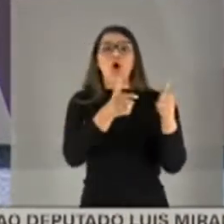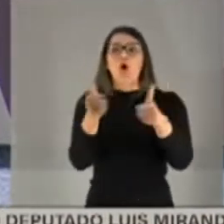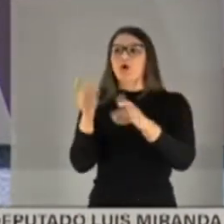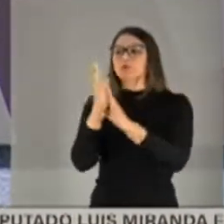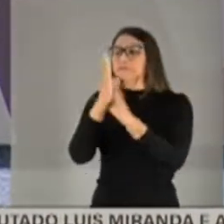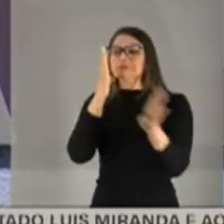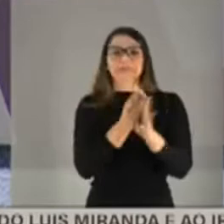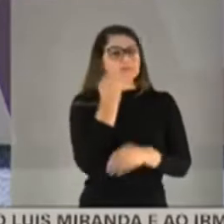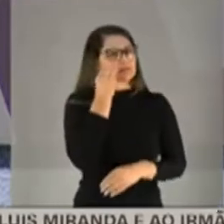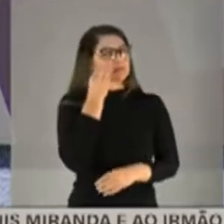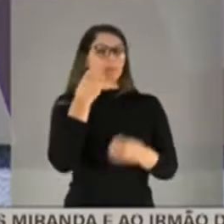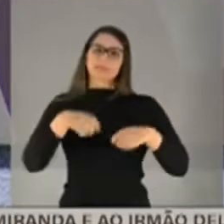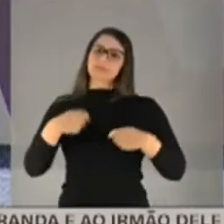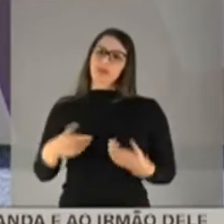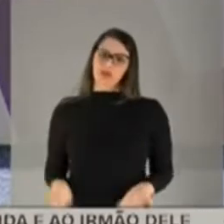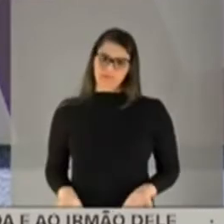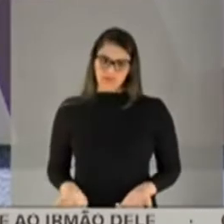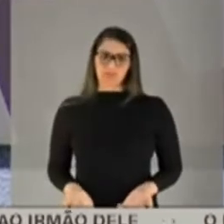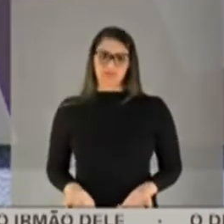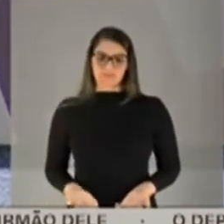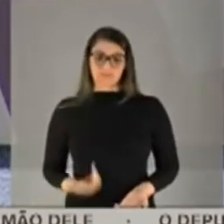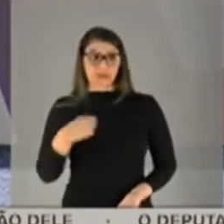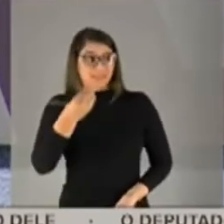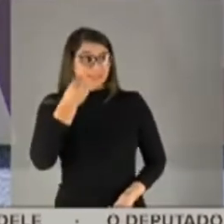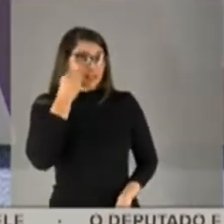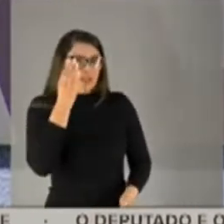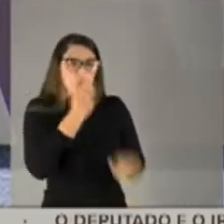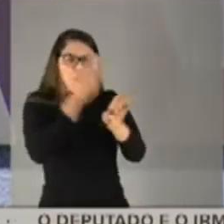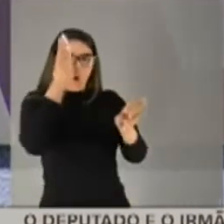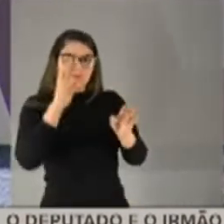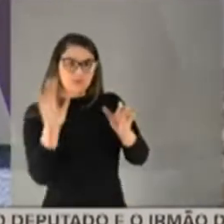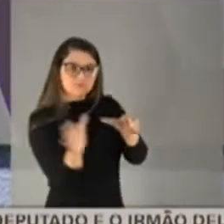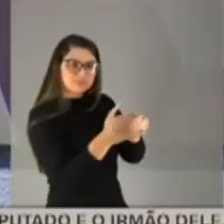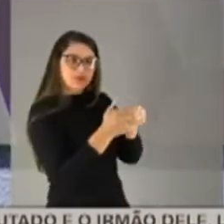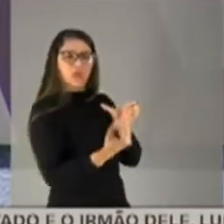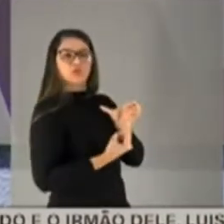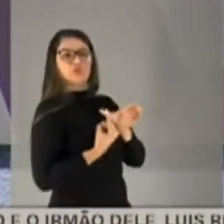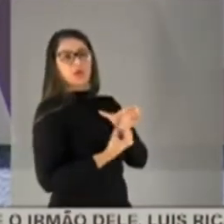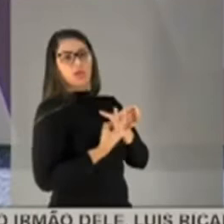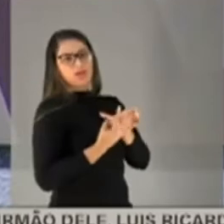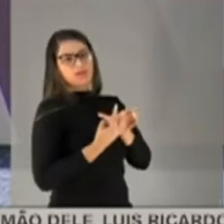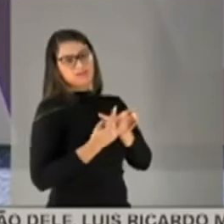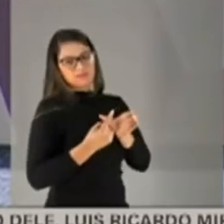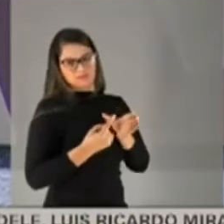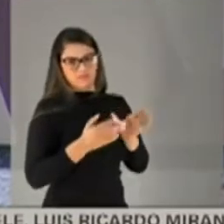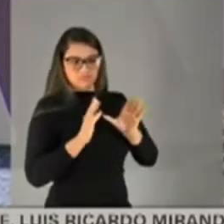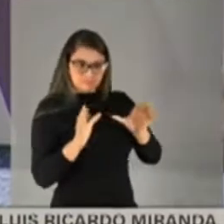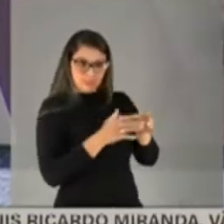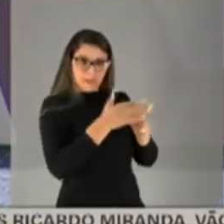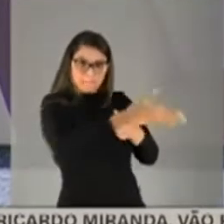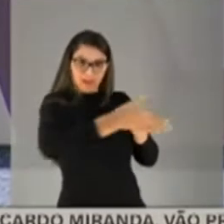encontrar, tem que testar. E quando a gente testa e encontra, a gente isola essa pessoa, faz a primeira barreira para a